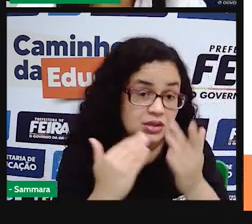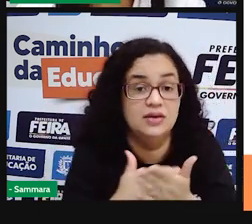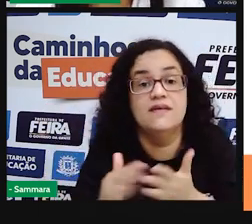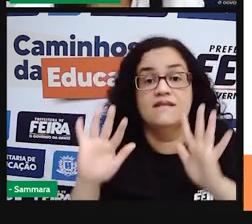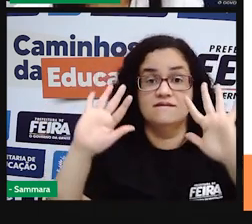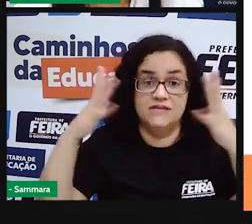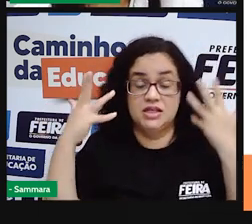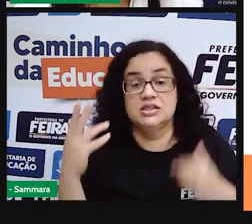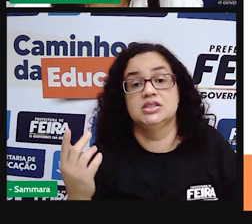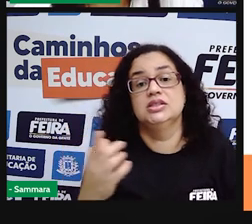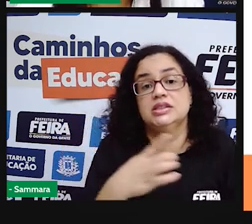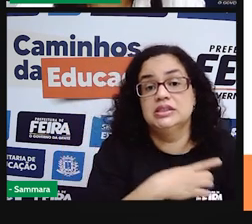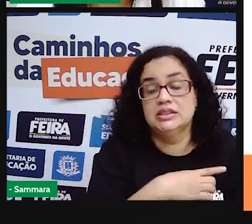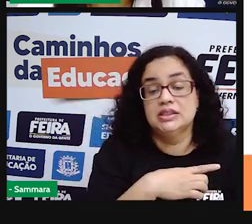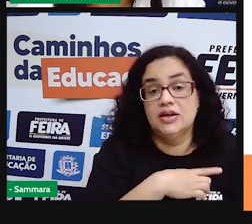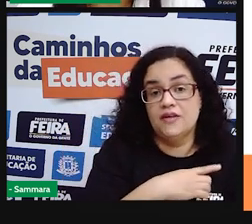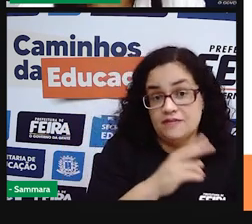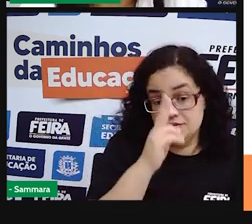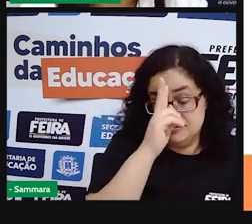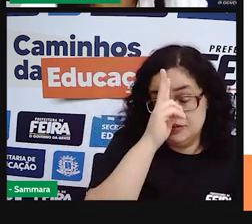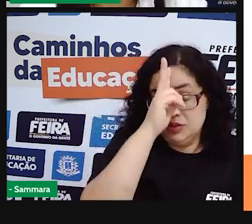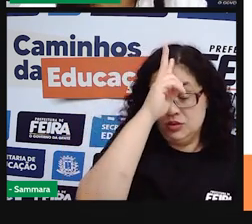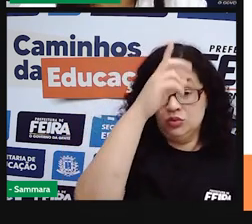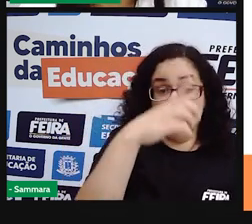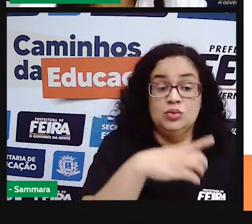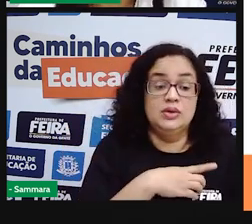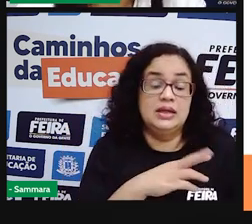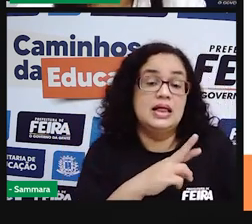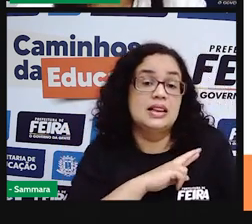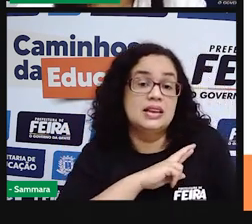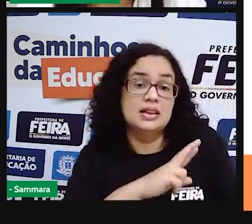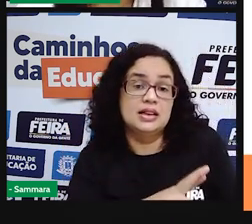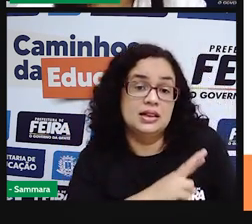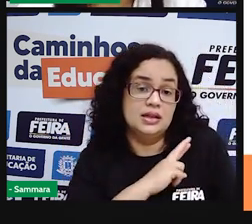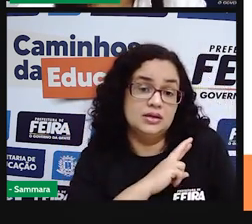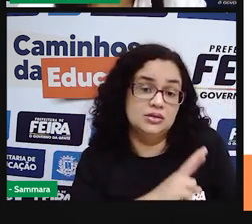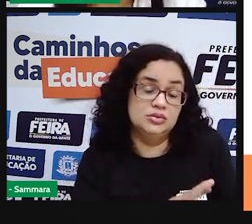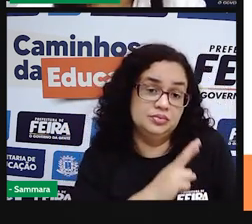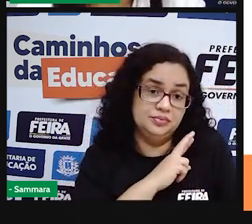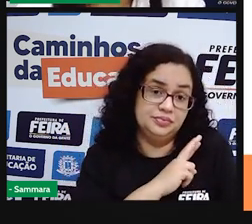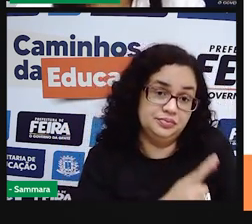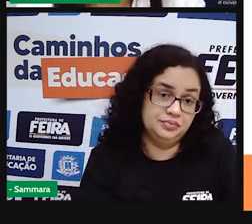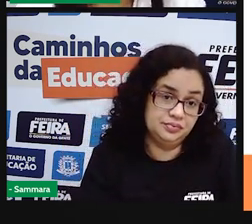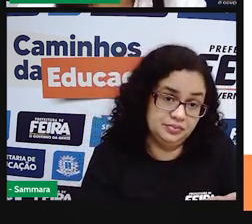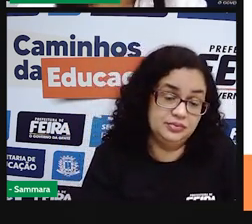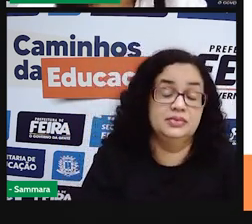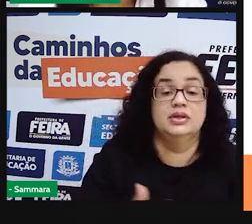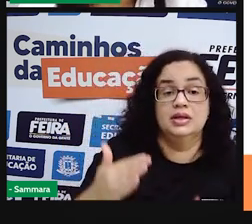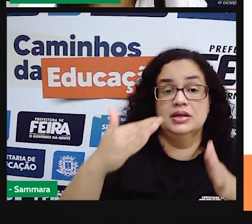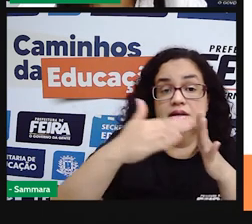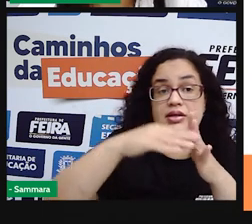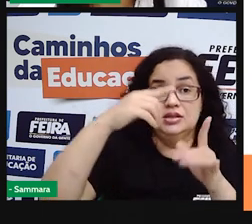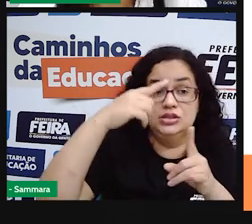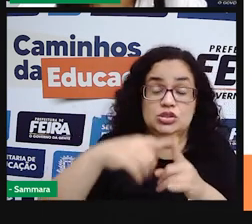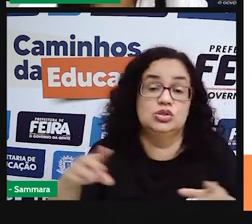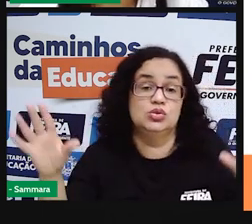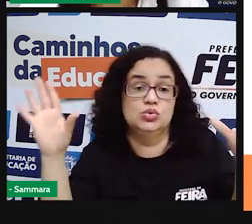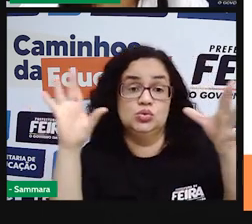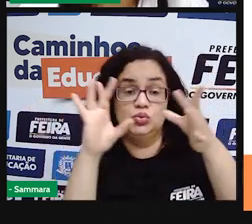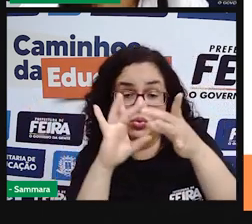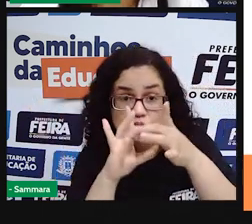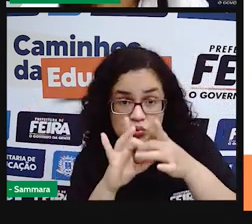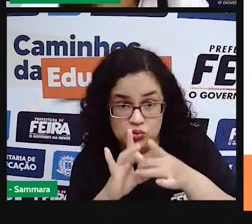um forte tom religioso, né? A princípio, quando a Igreja Católica associou a comemoração,